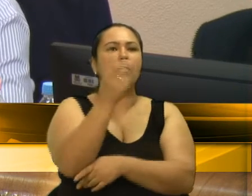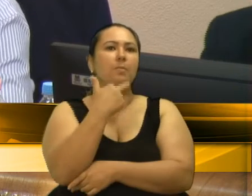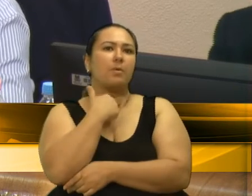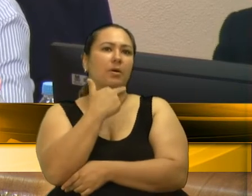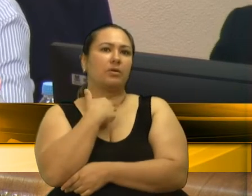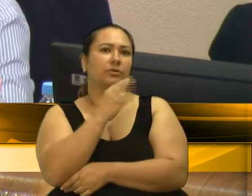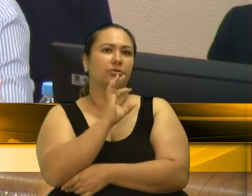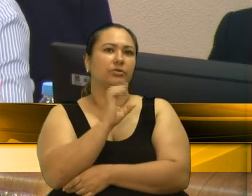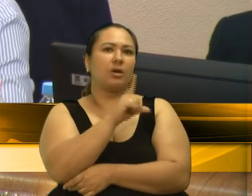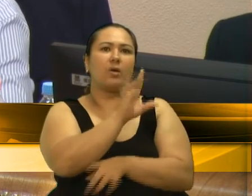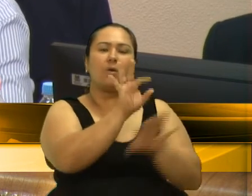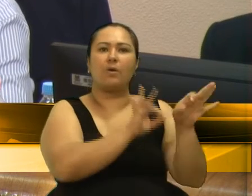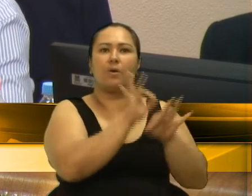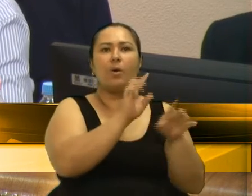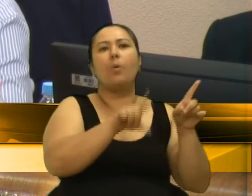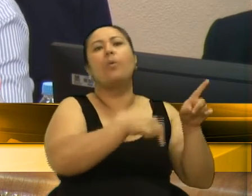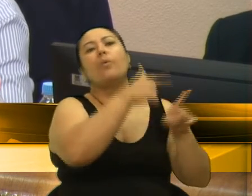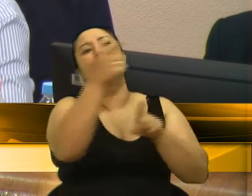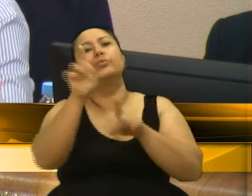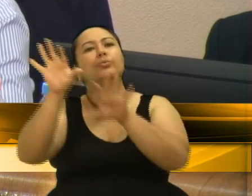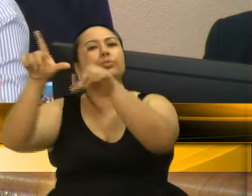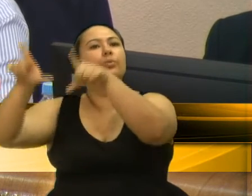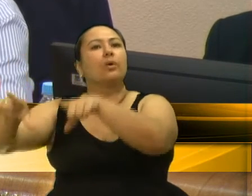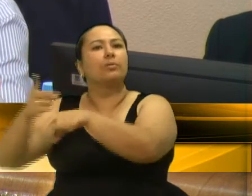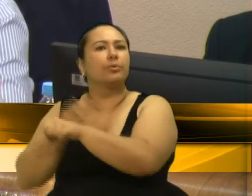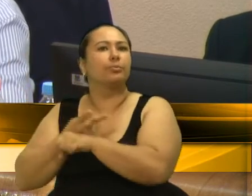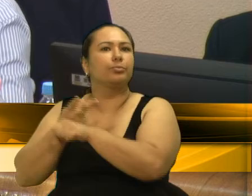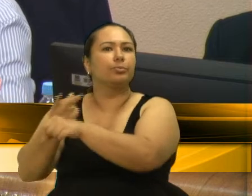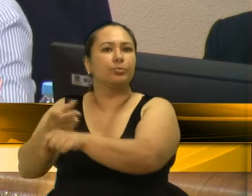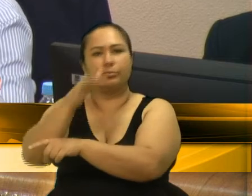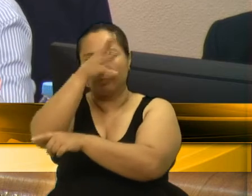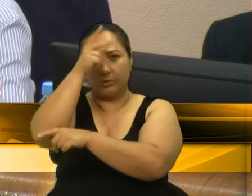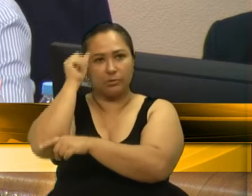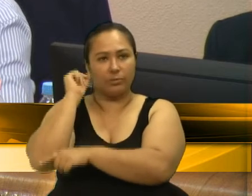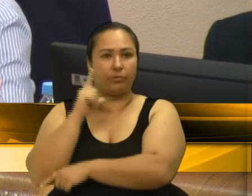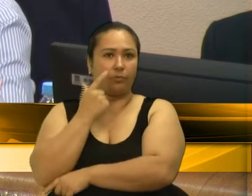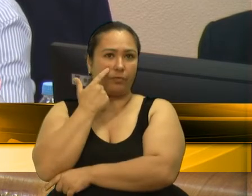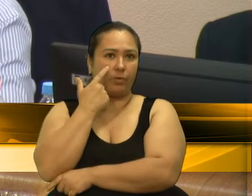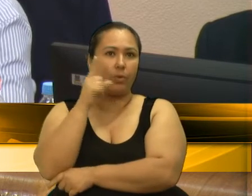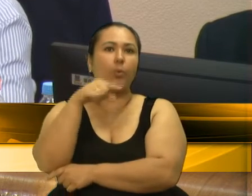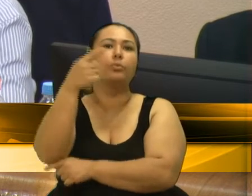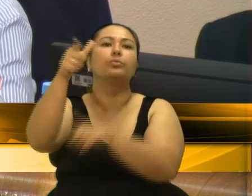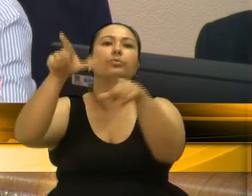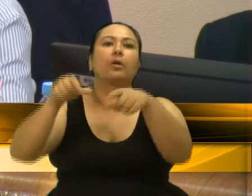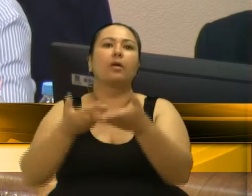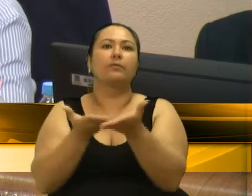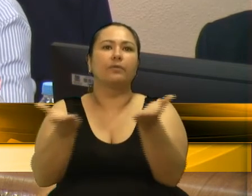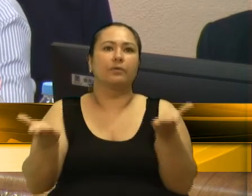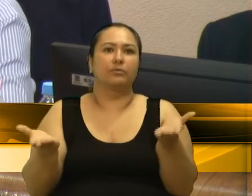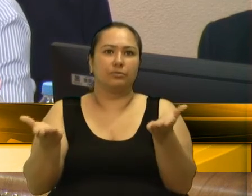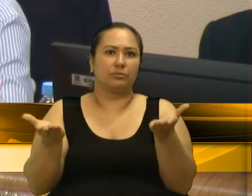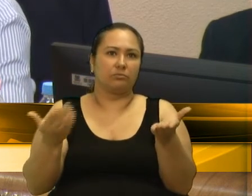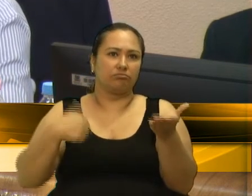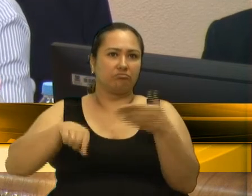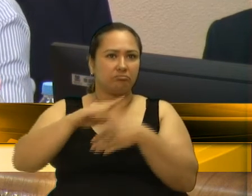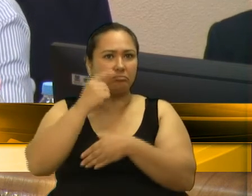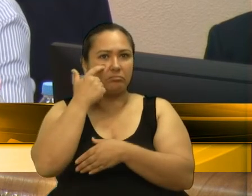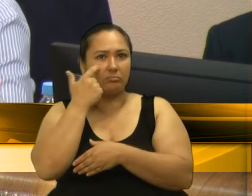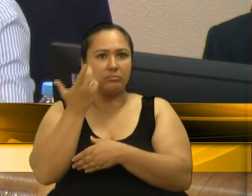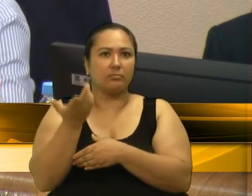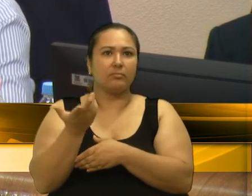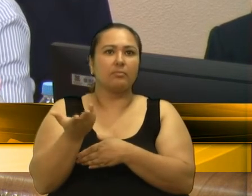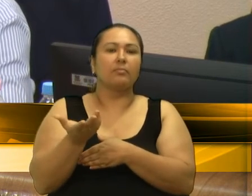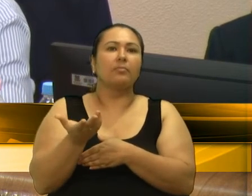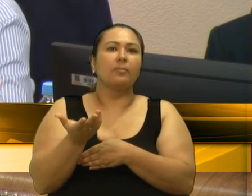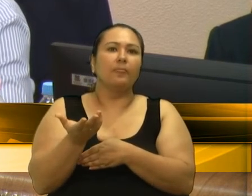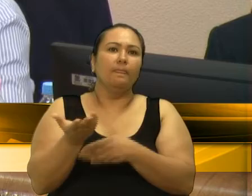eles pudessem se organizar no outro local, eles procuraram novamente o município para obter outro lugar para o evento e o próprio município deu a eles também uma sugestão para outro